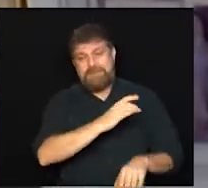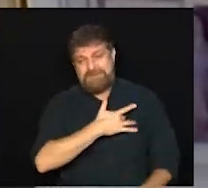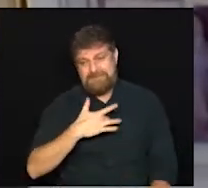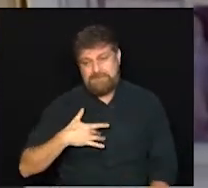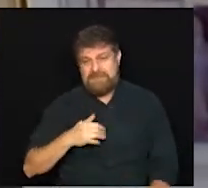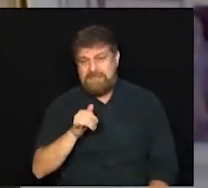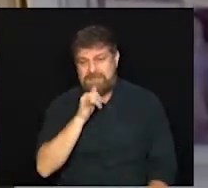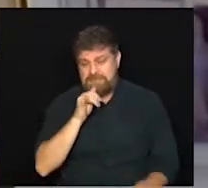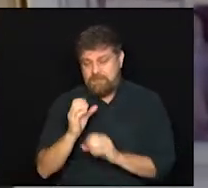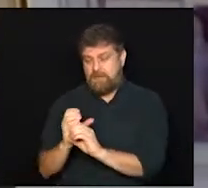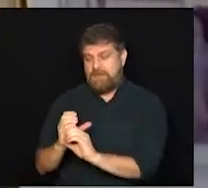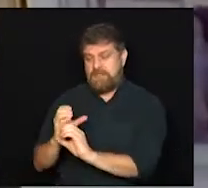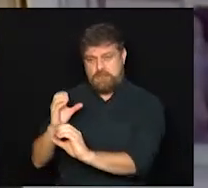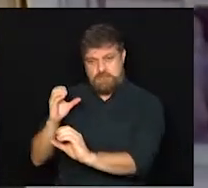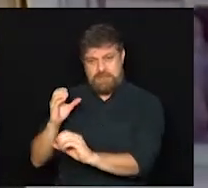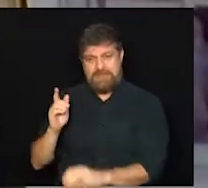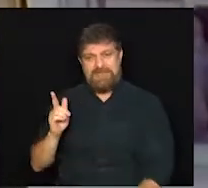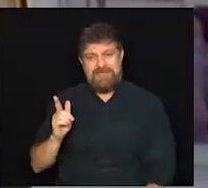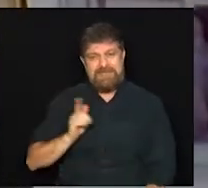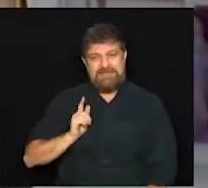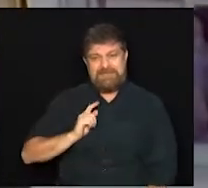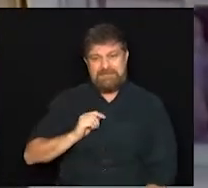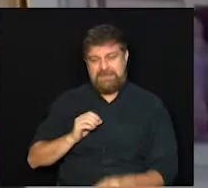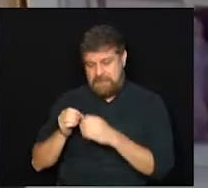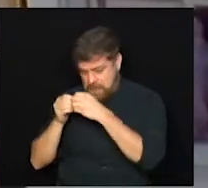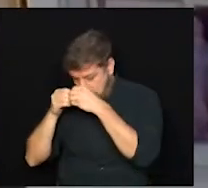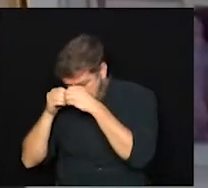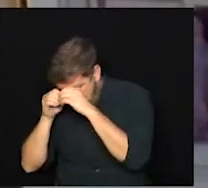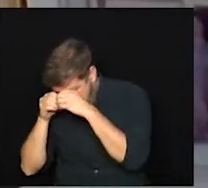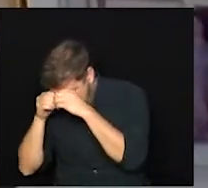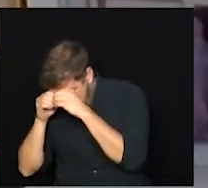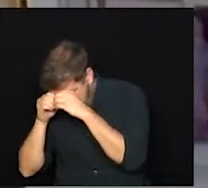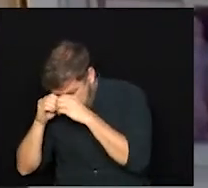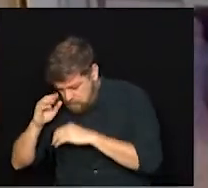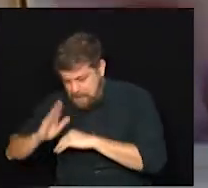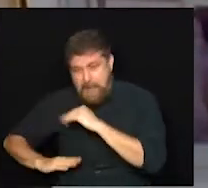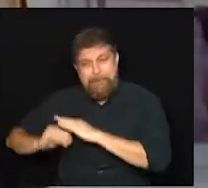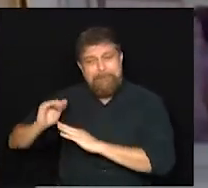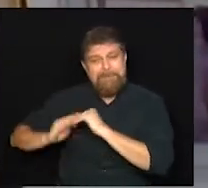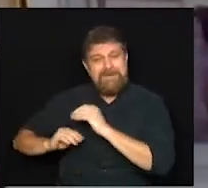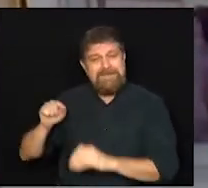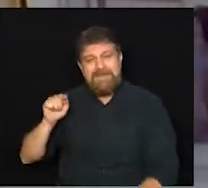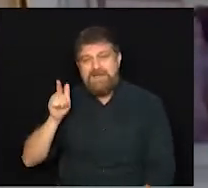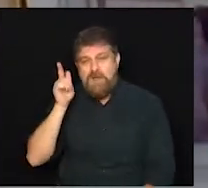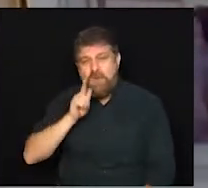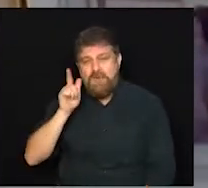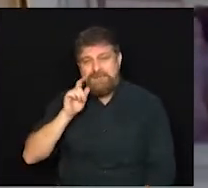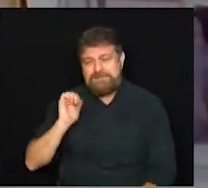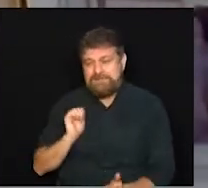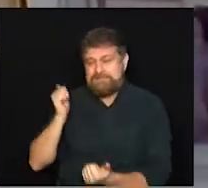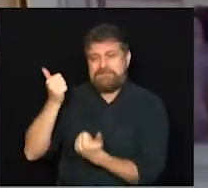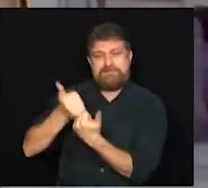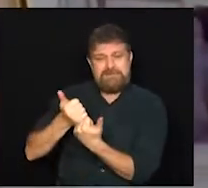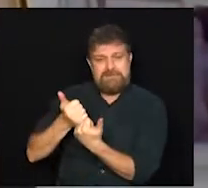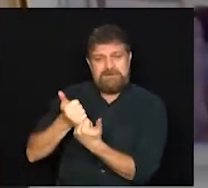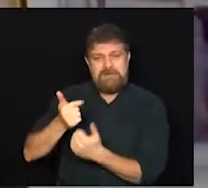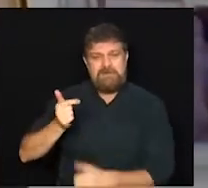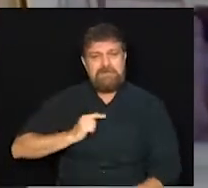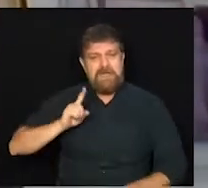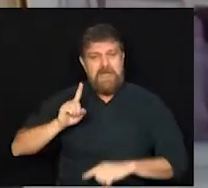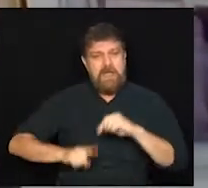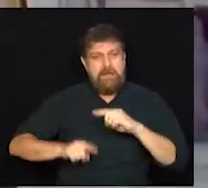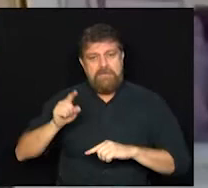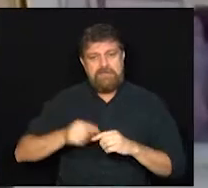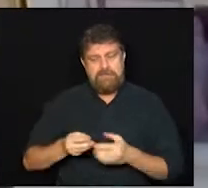de engenharia. Eles têm muitas coisas de laboratório que estão conseguindo até substituir ou mandar o material para a casa